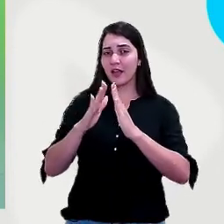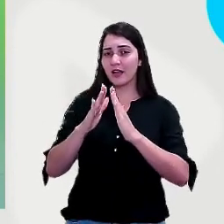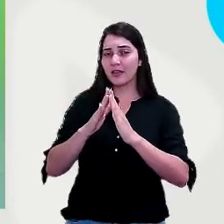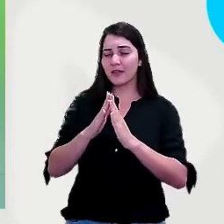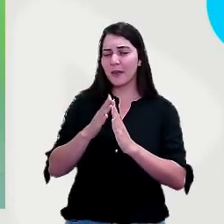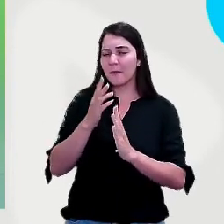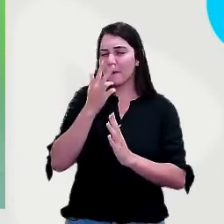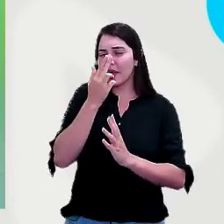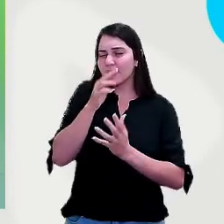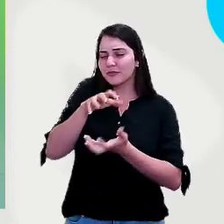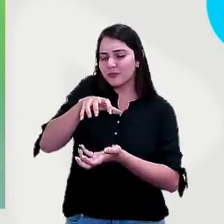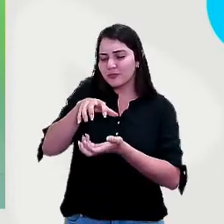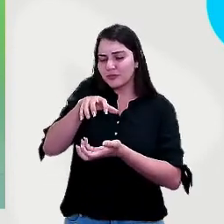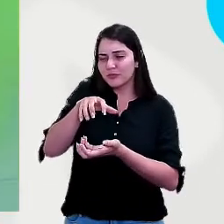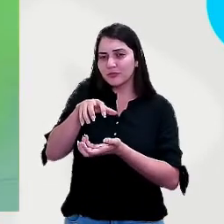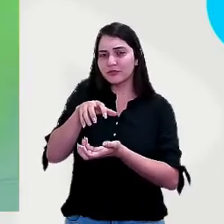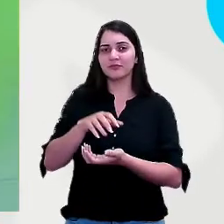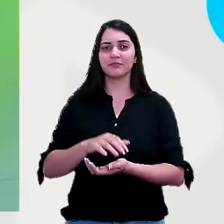um ovinho.